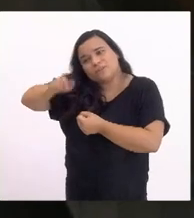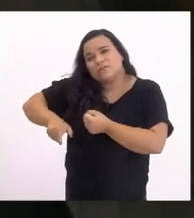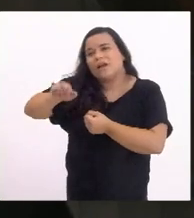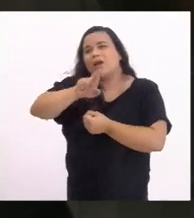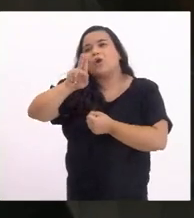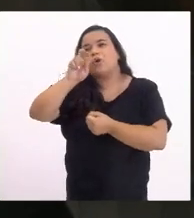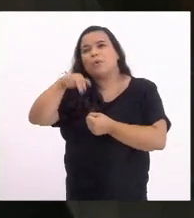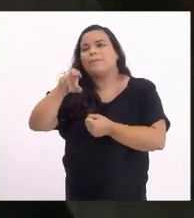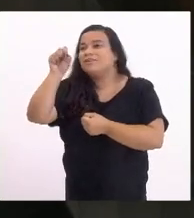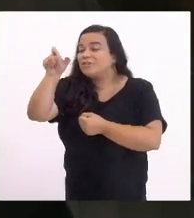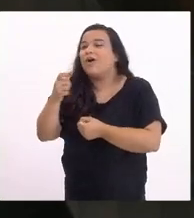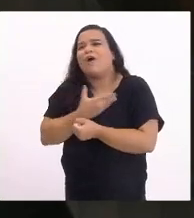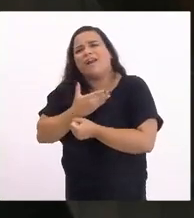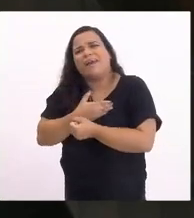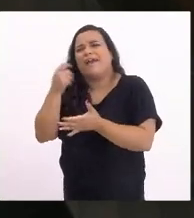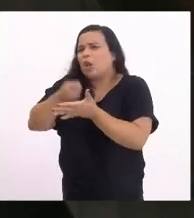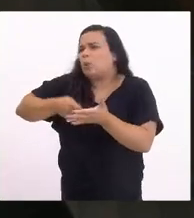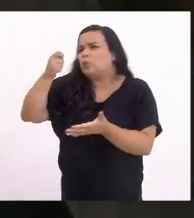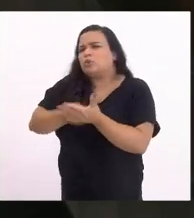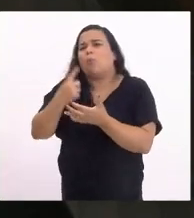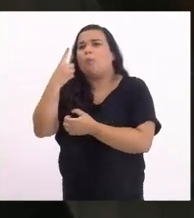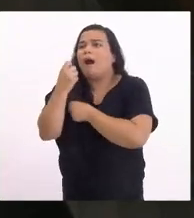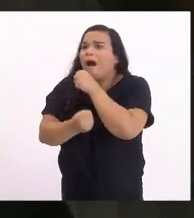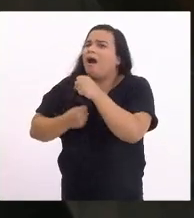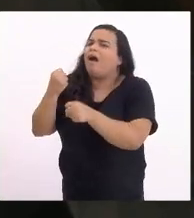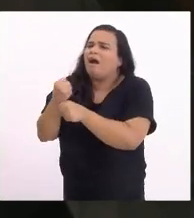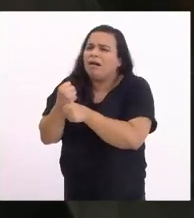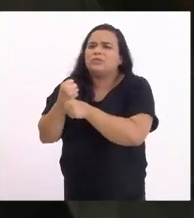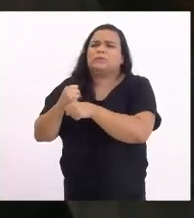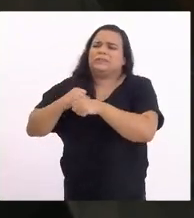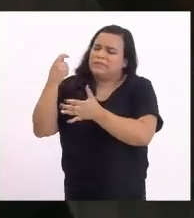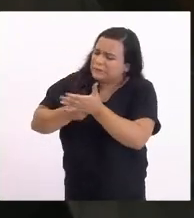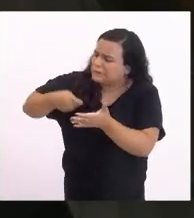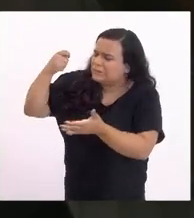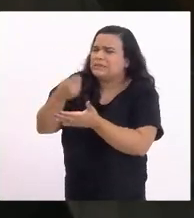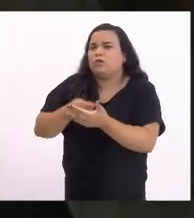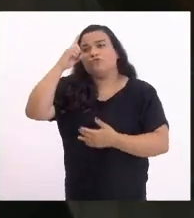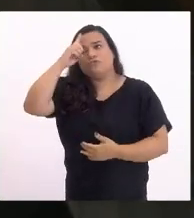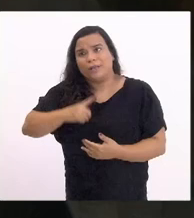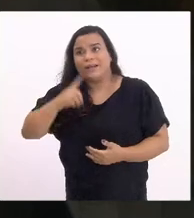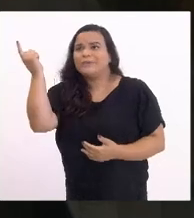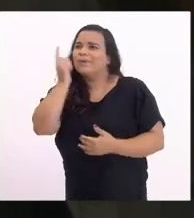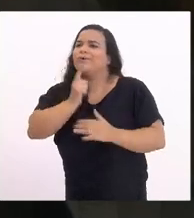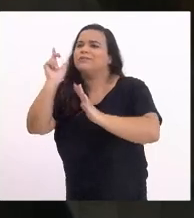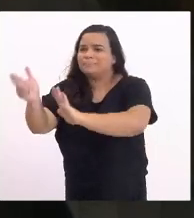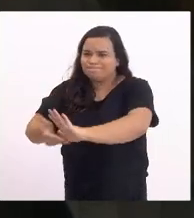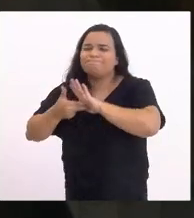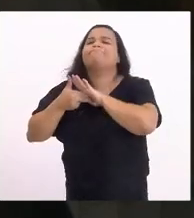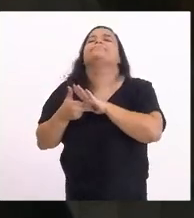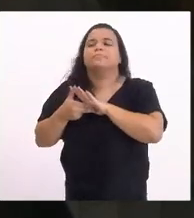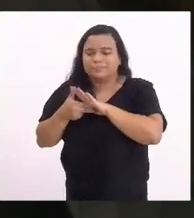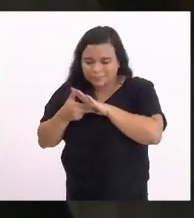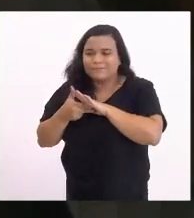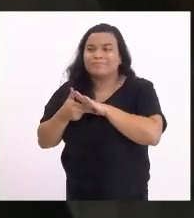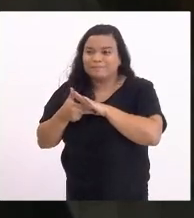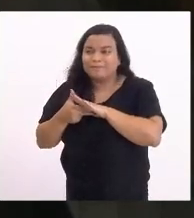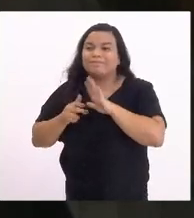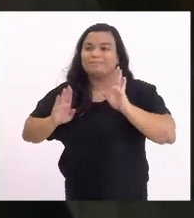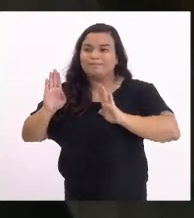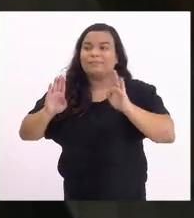colega, que lutou um ano para ter o seu direito de tomar a posse na Prefeitura de Petrópolis assegurado. Um ano